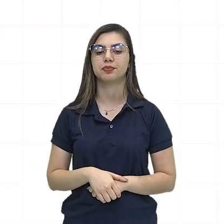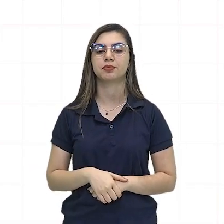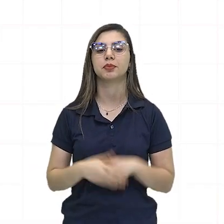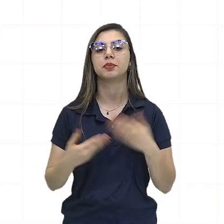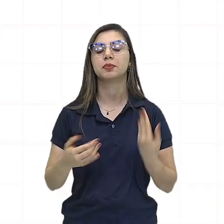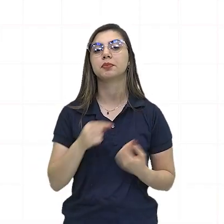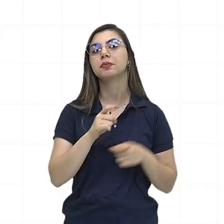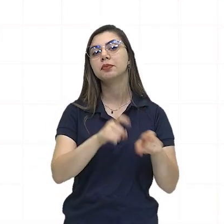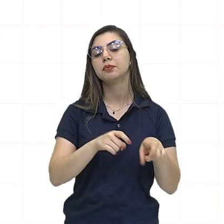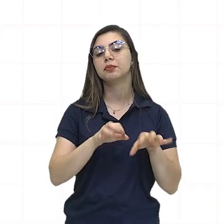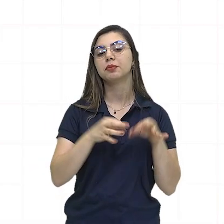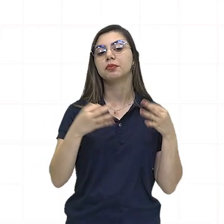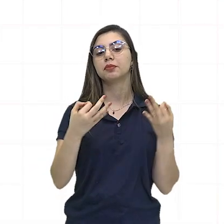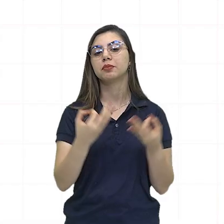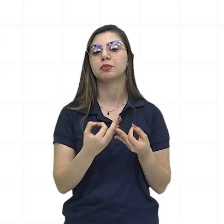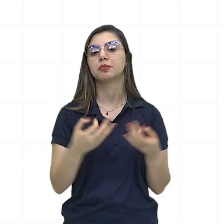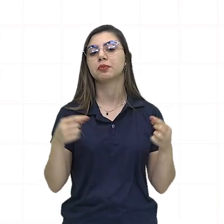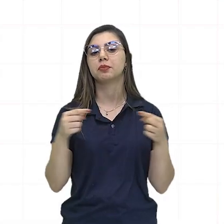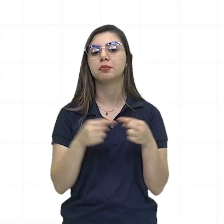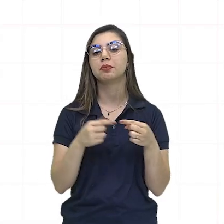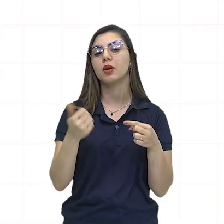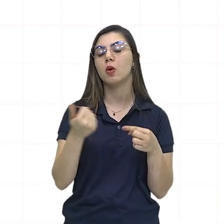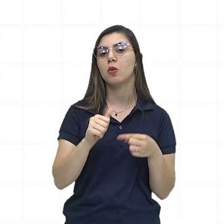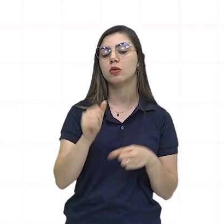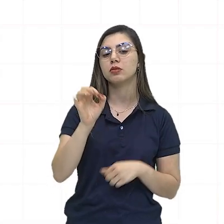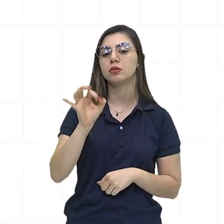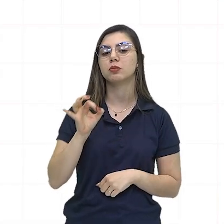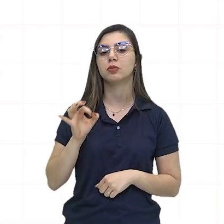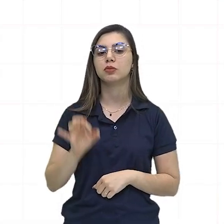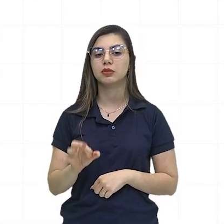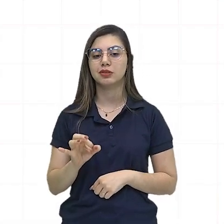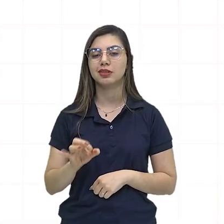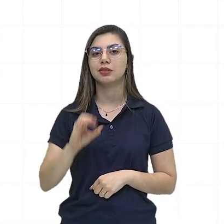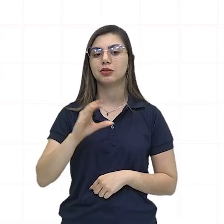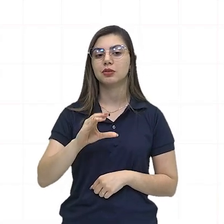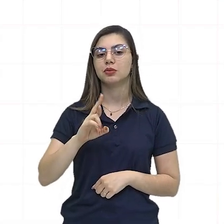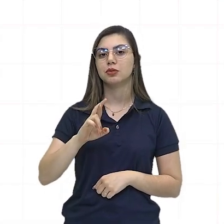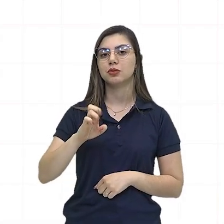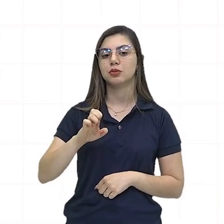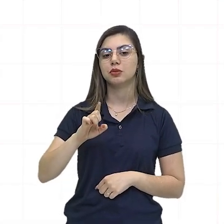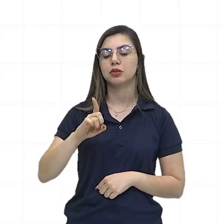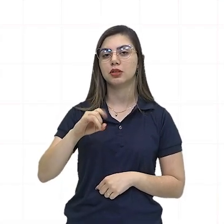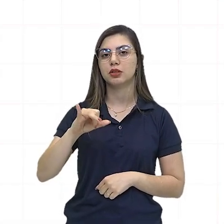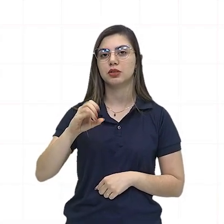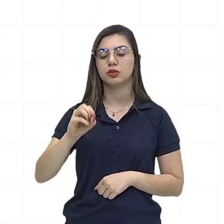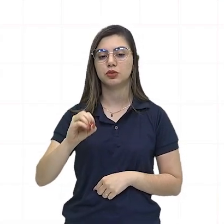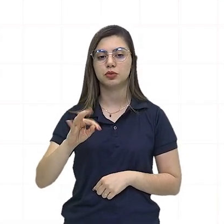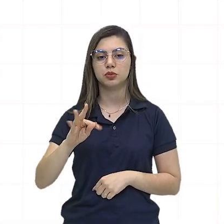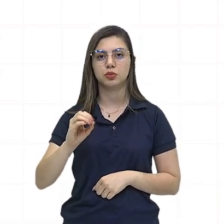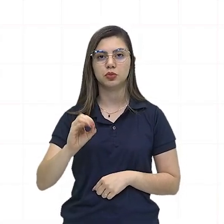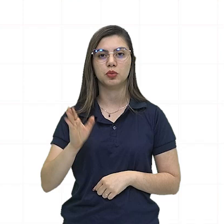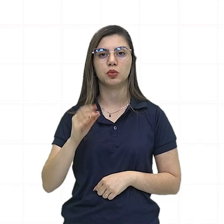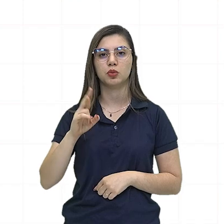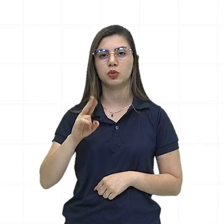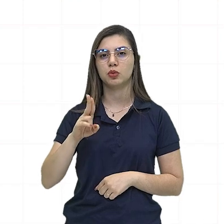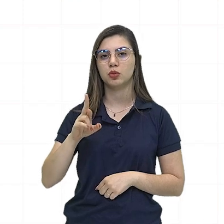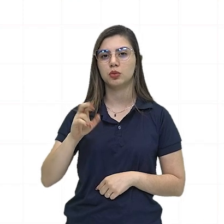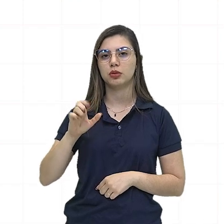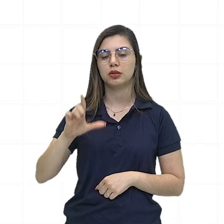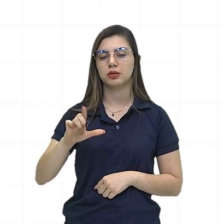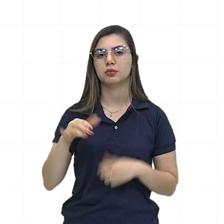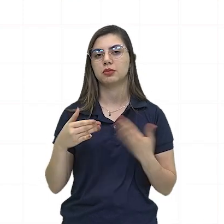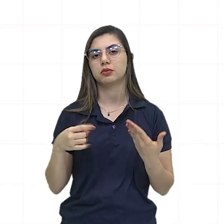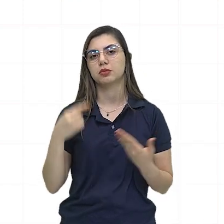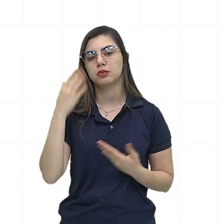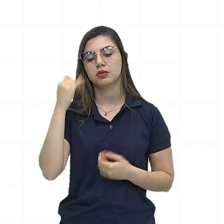familiar, ela captou apenas 11% do crédito rural disponível. Então, apesar de nós termos aí na